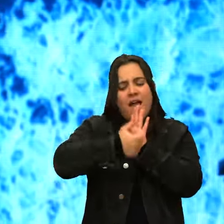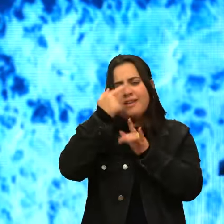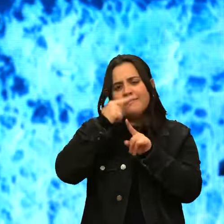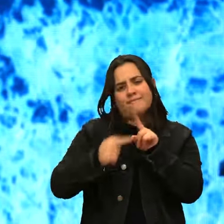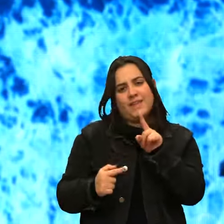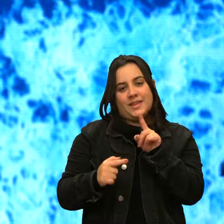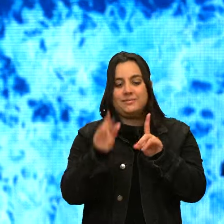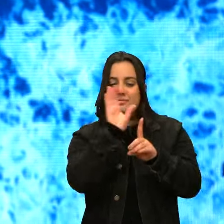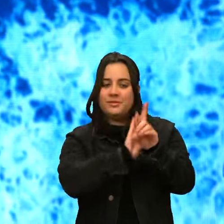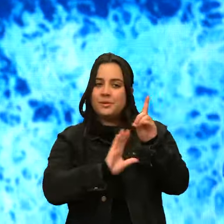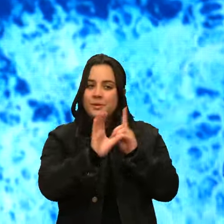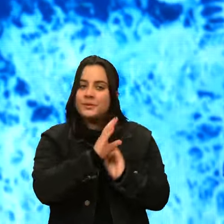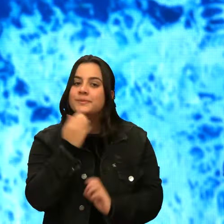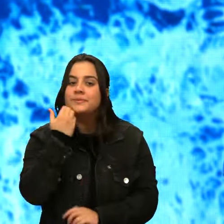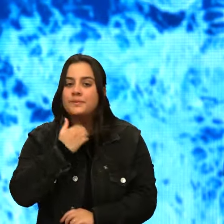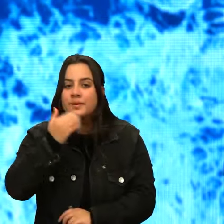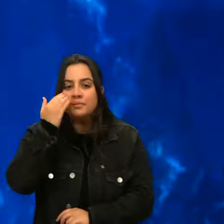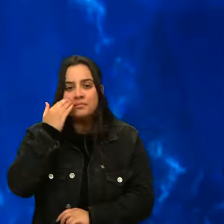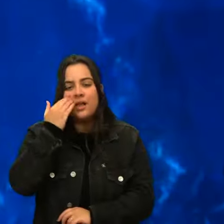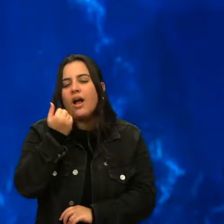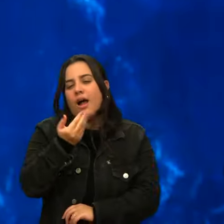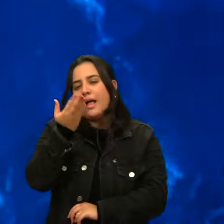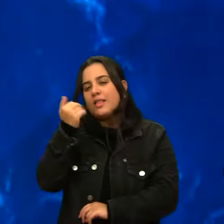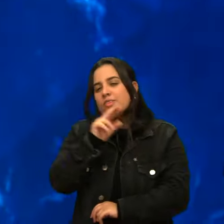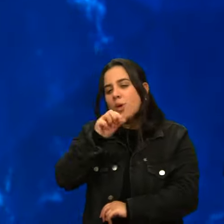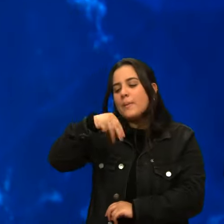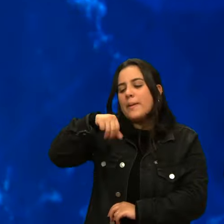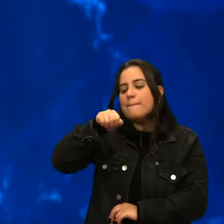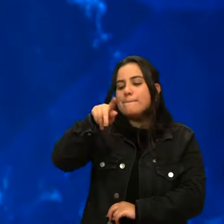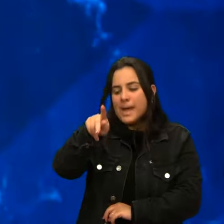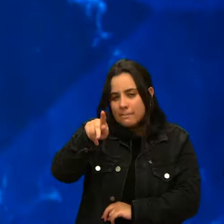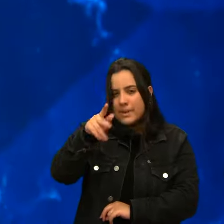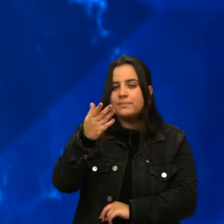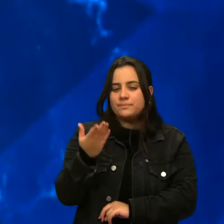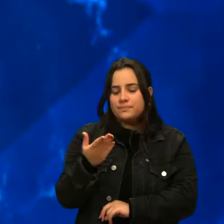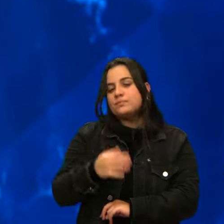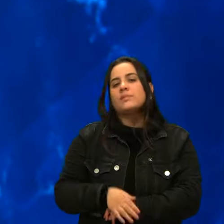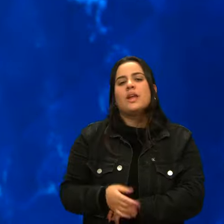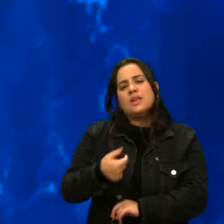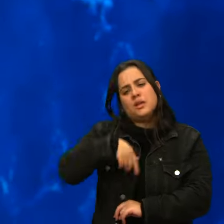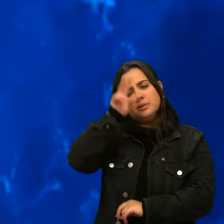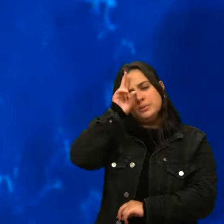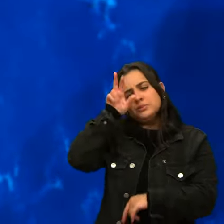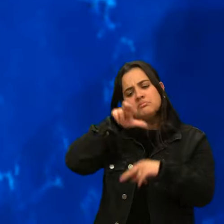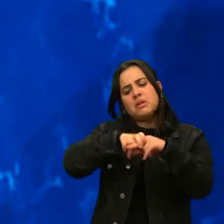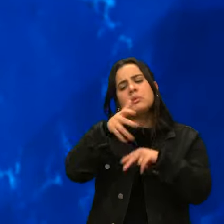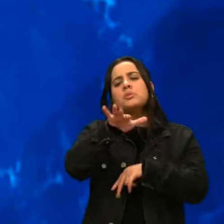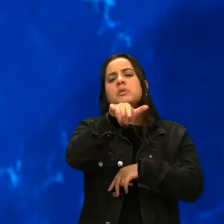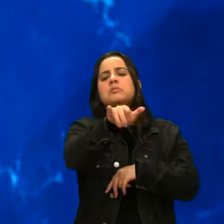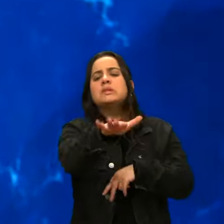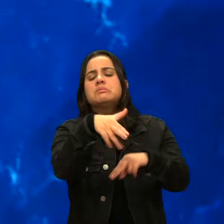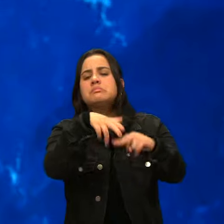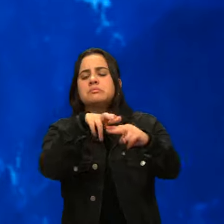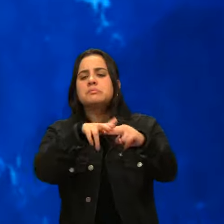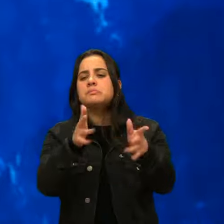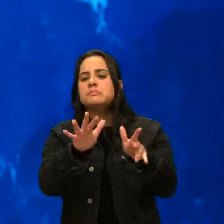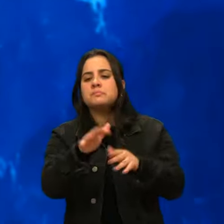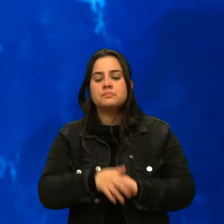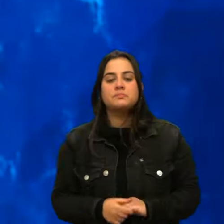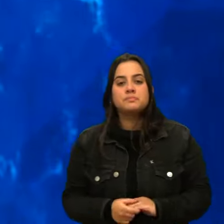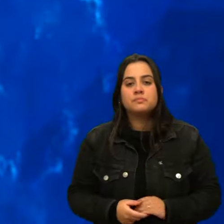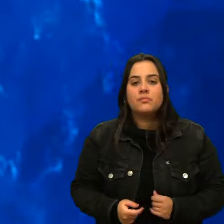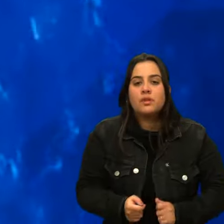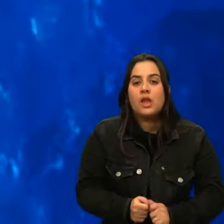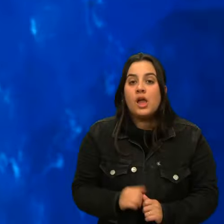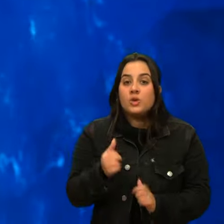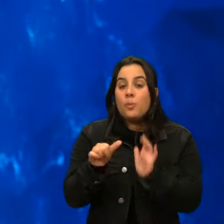dos adolescentes, era MEP ainda. E eu lembro que eu sentei mais ou menos aqui e no primeiro dia que eu